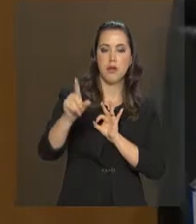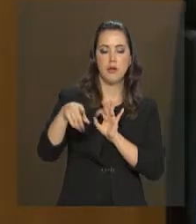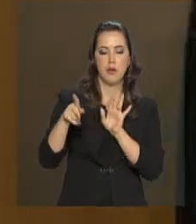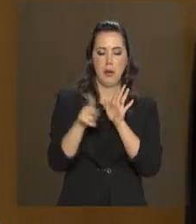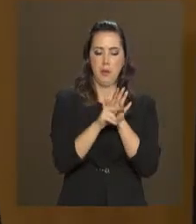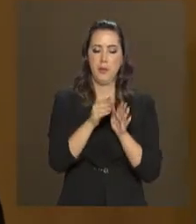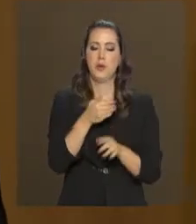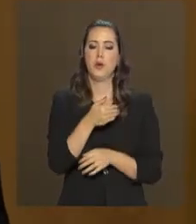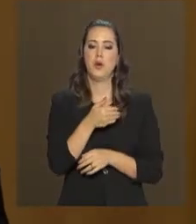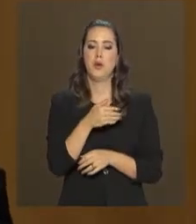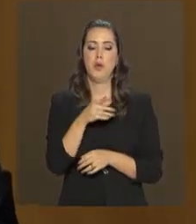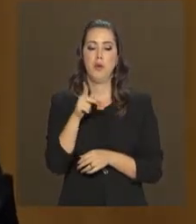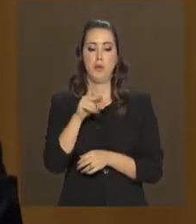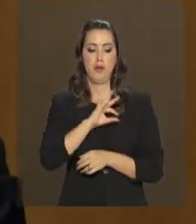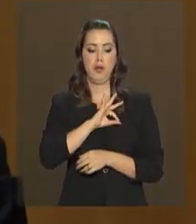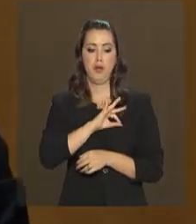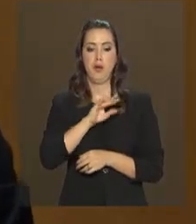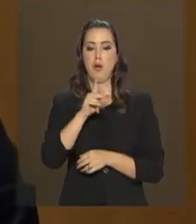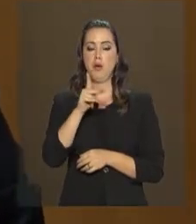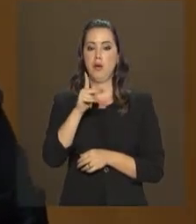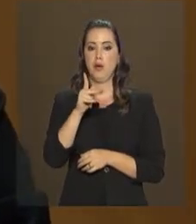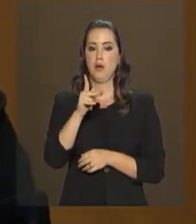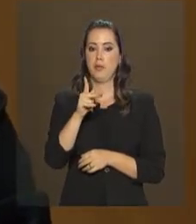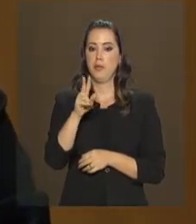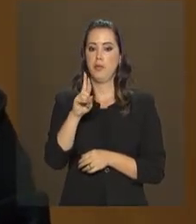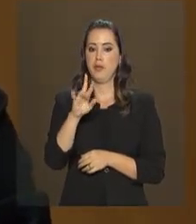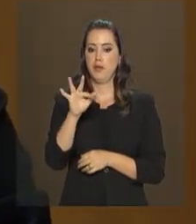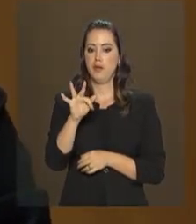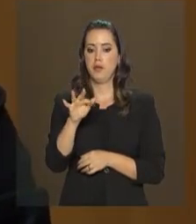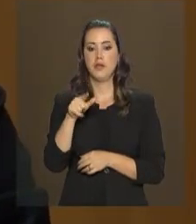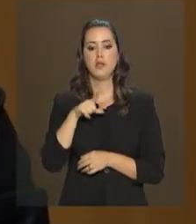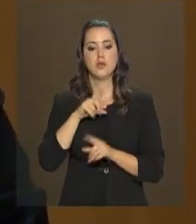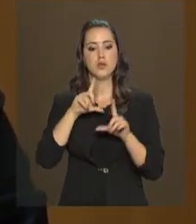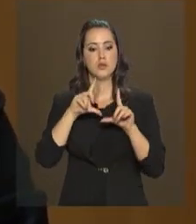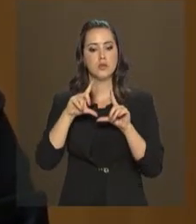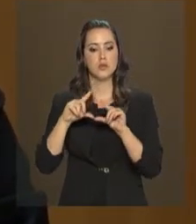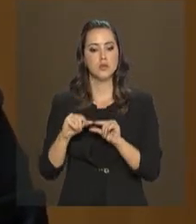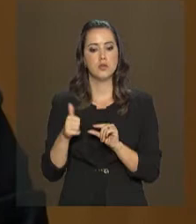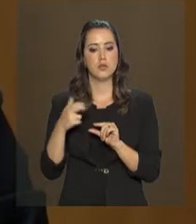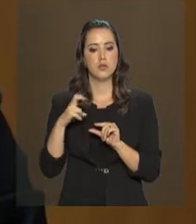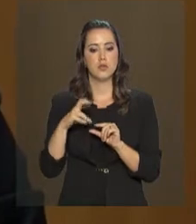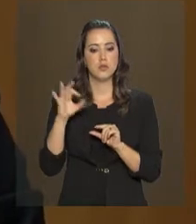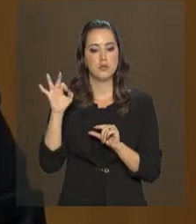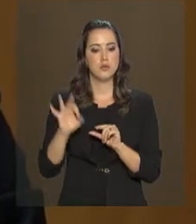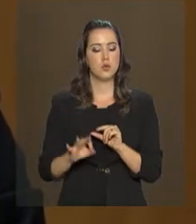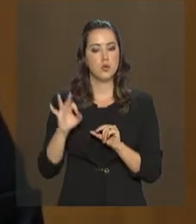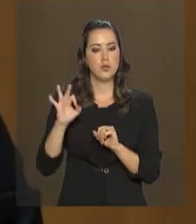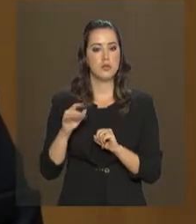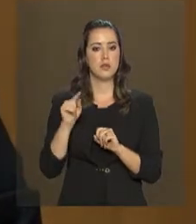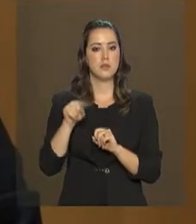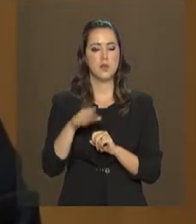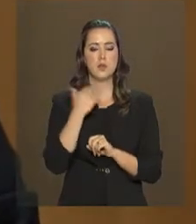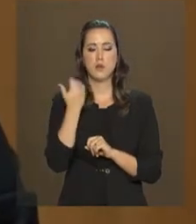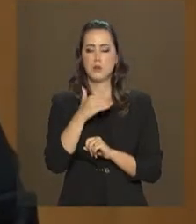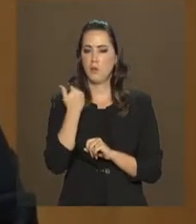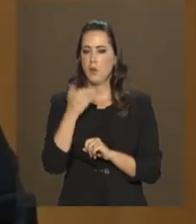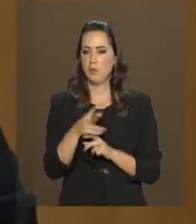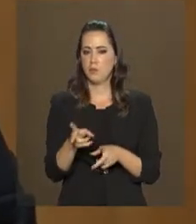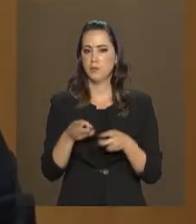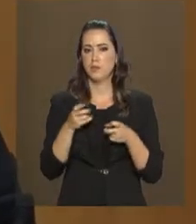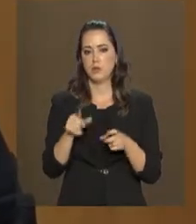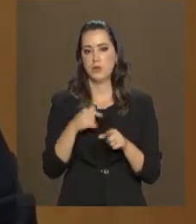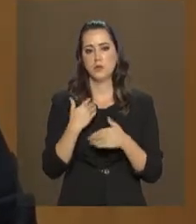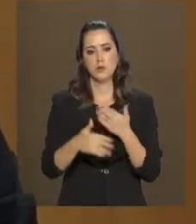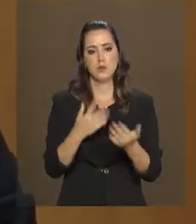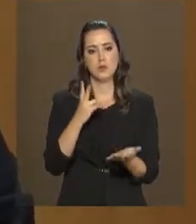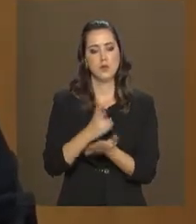da Polícia Rodoviária Federal, nós tivemos uma redução de 15% das mortes verificadas